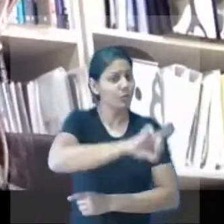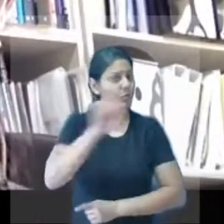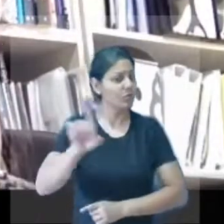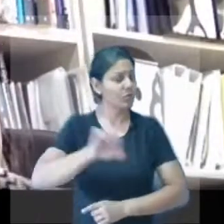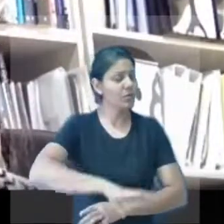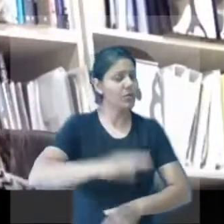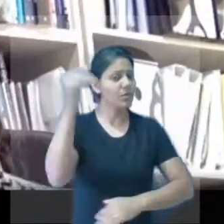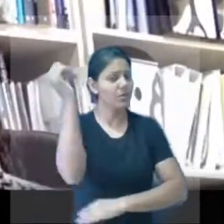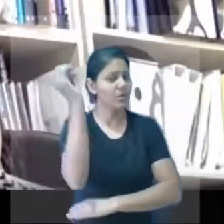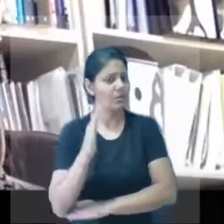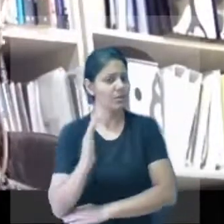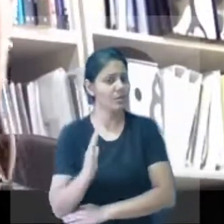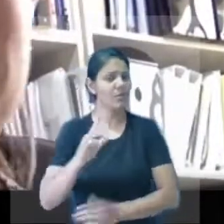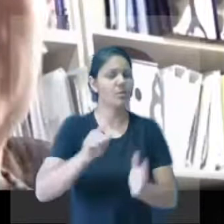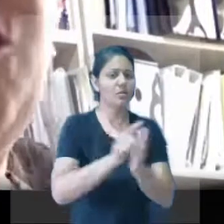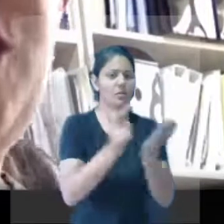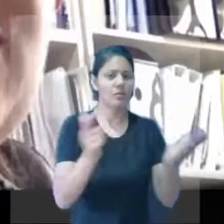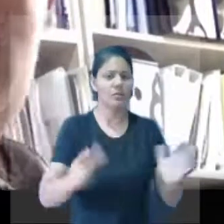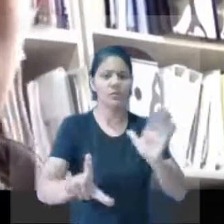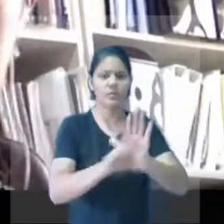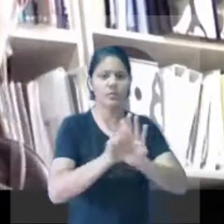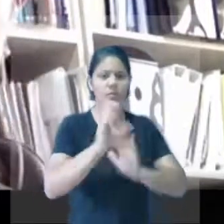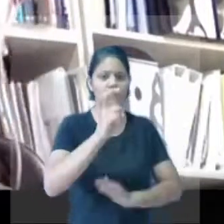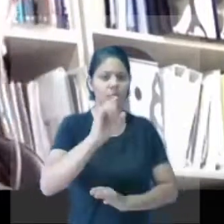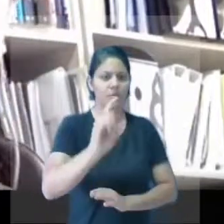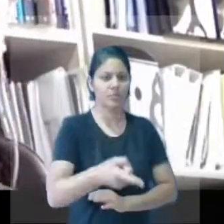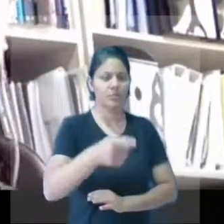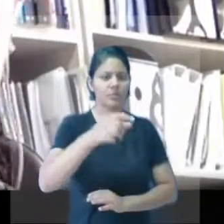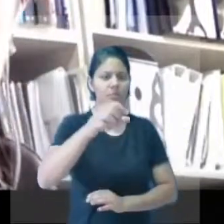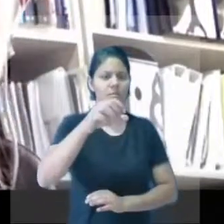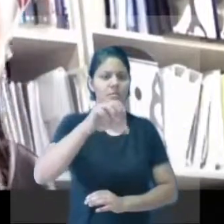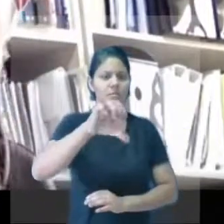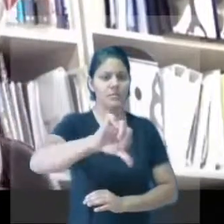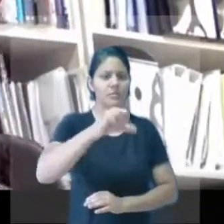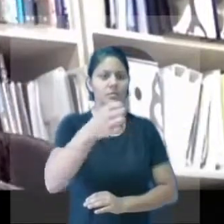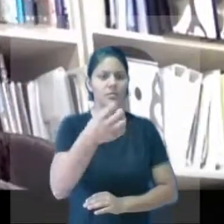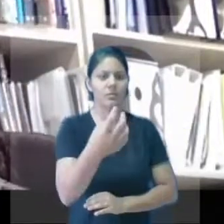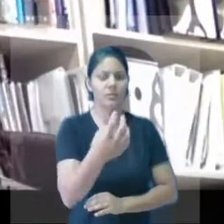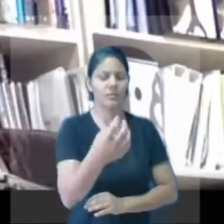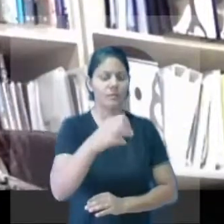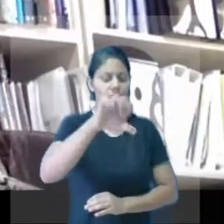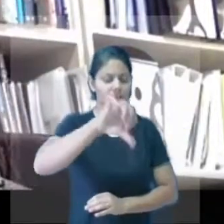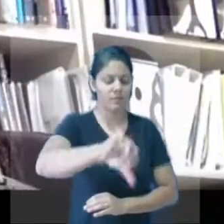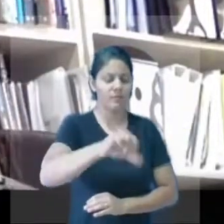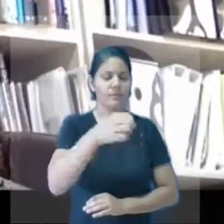Livro, pela Lei 5.191, de 18 de dezembro de